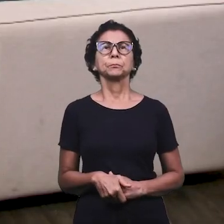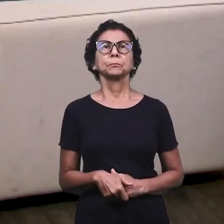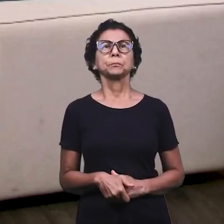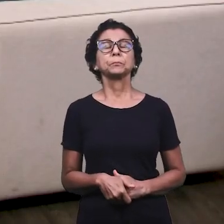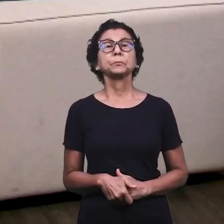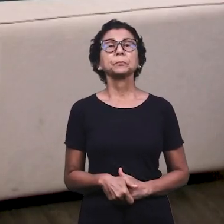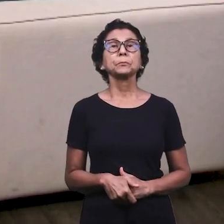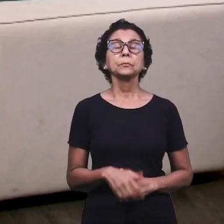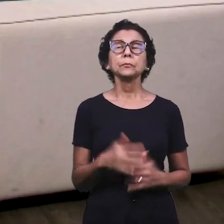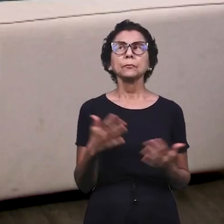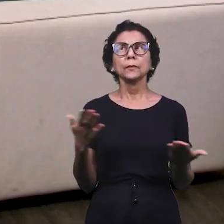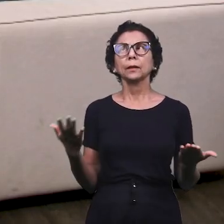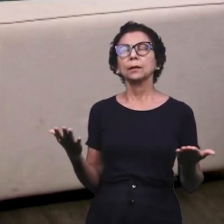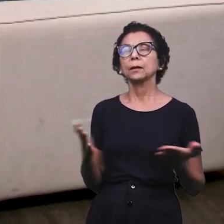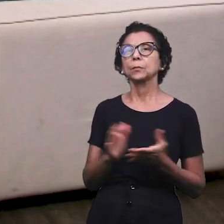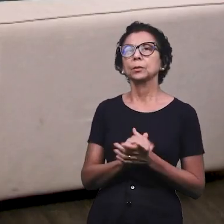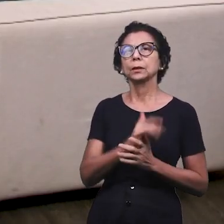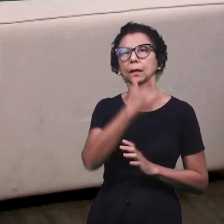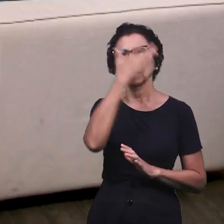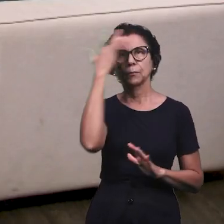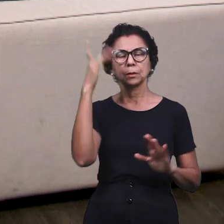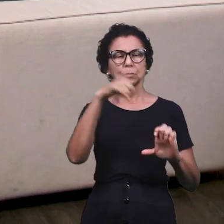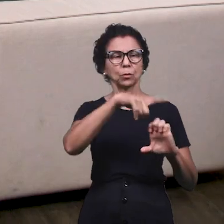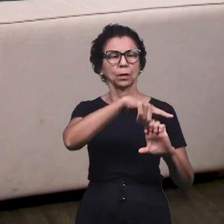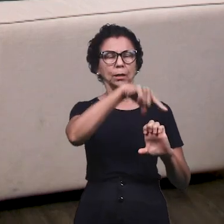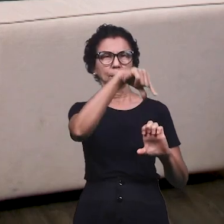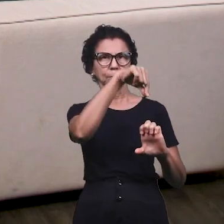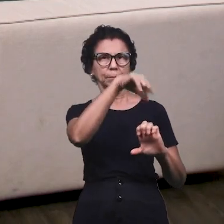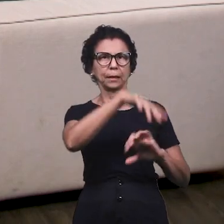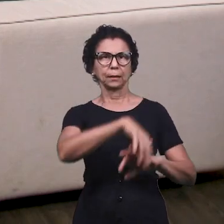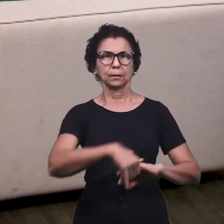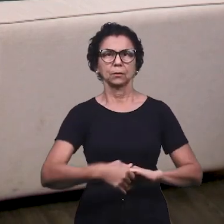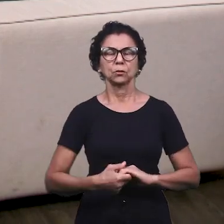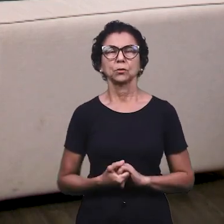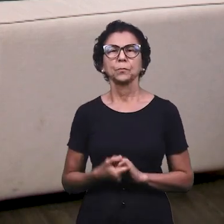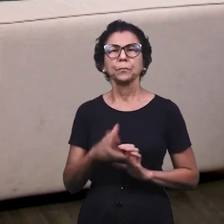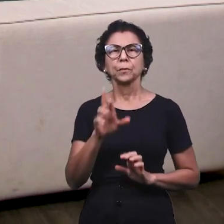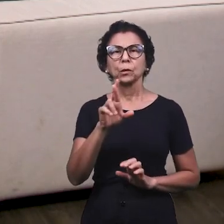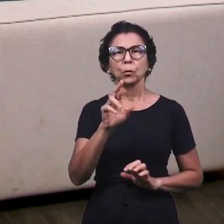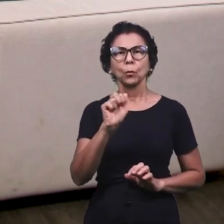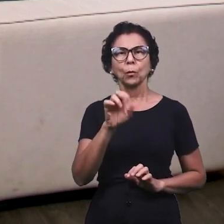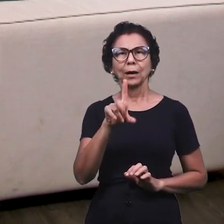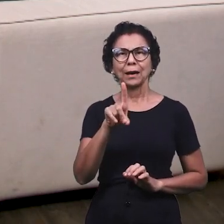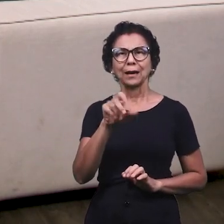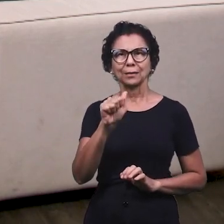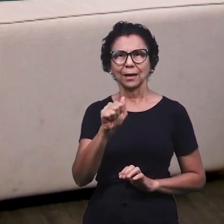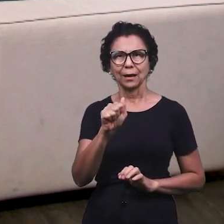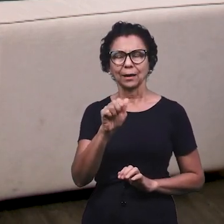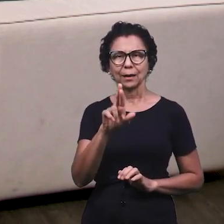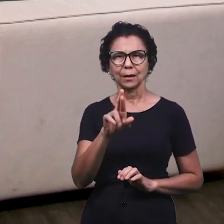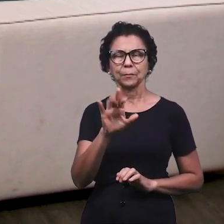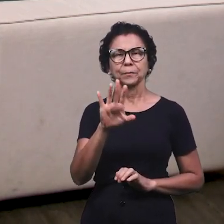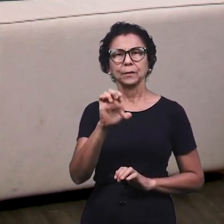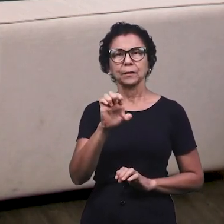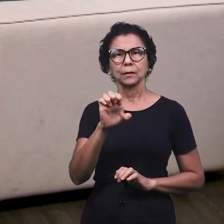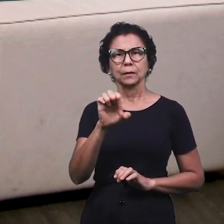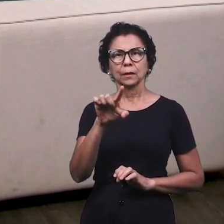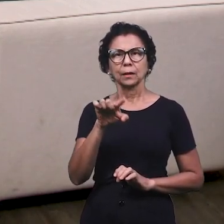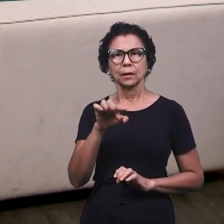pequeno empreendedor, o que o Daniel falou do radar expresso facilitou muito. Porque 50 mil